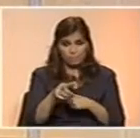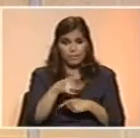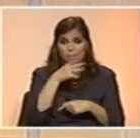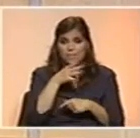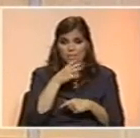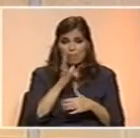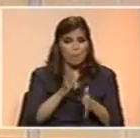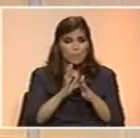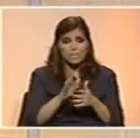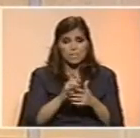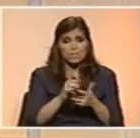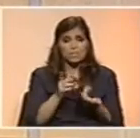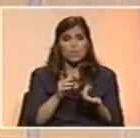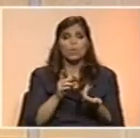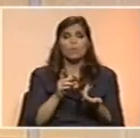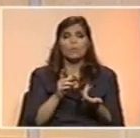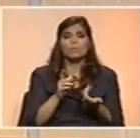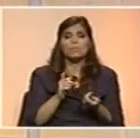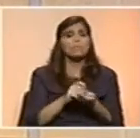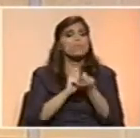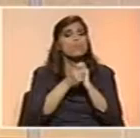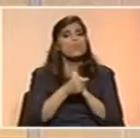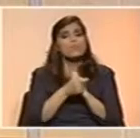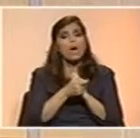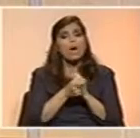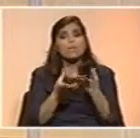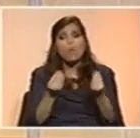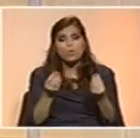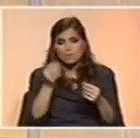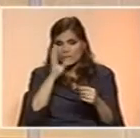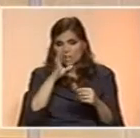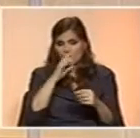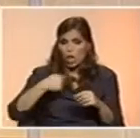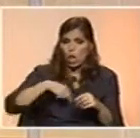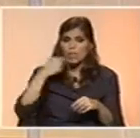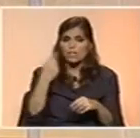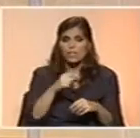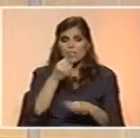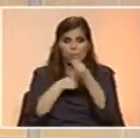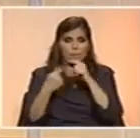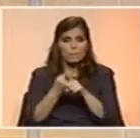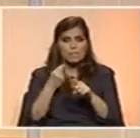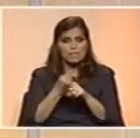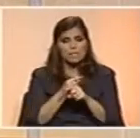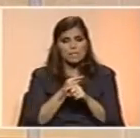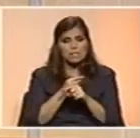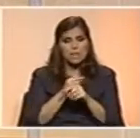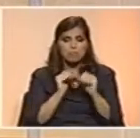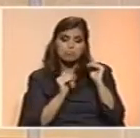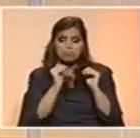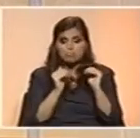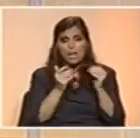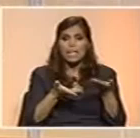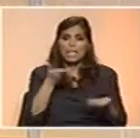que não é preciso fazer grandes mudanças se nós já tivéssemos uma alimentação equilibrada. Muitas vezes o que acontece é que Sim. o tal bocadinho